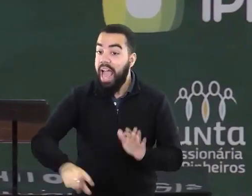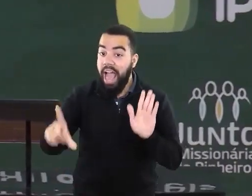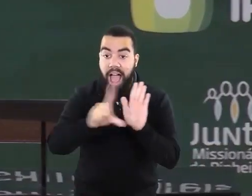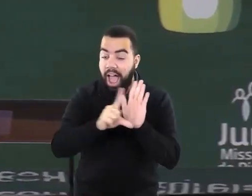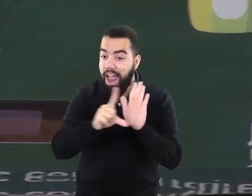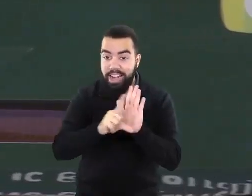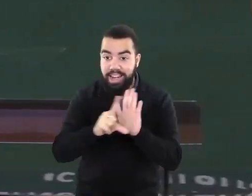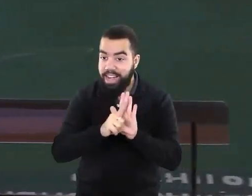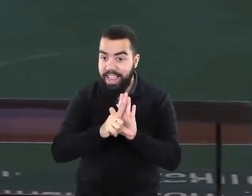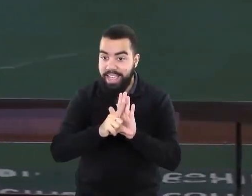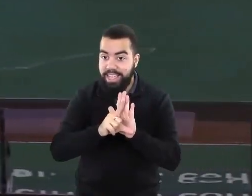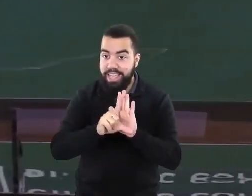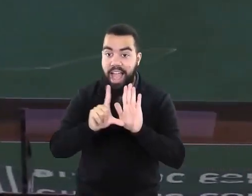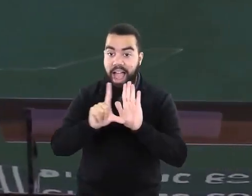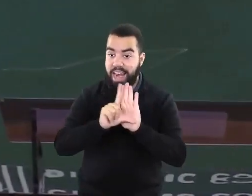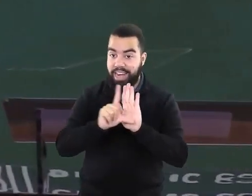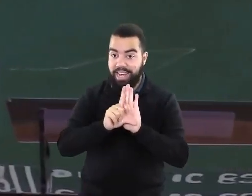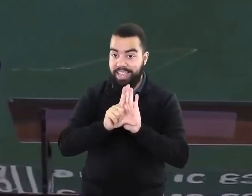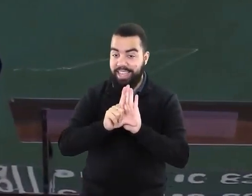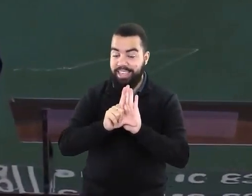brasileiras não se pode ser polígamo.